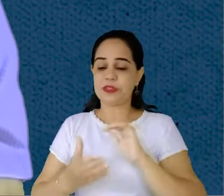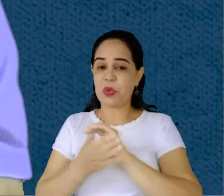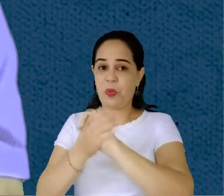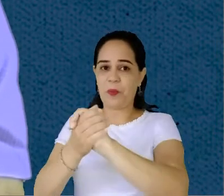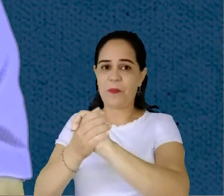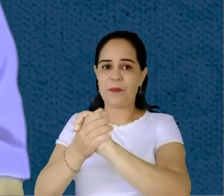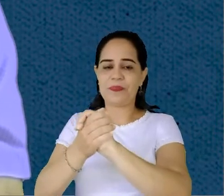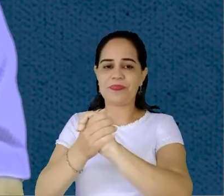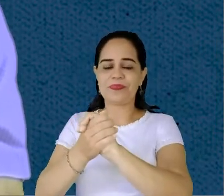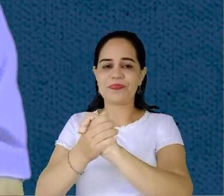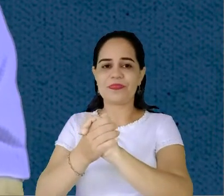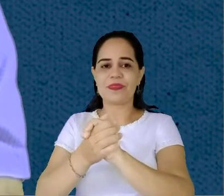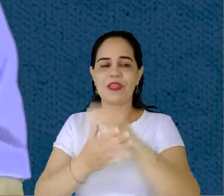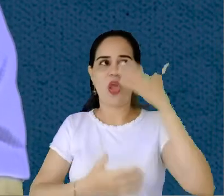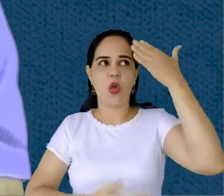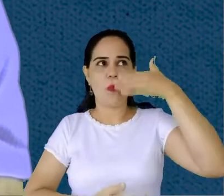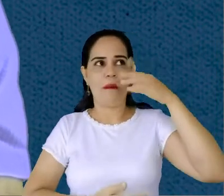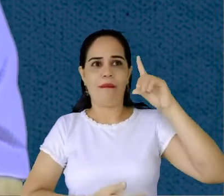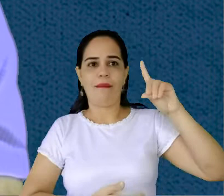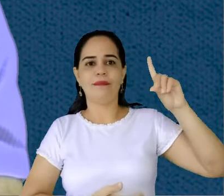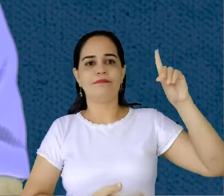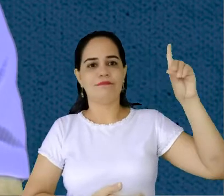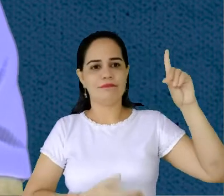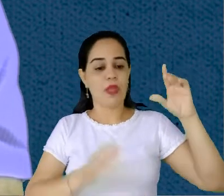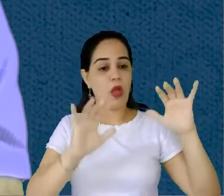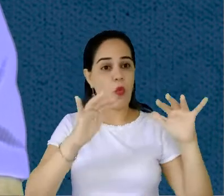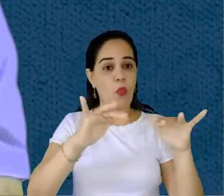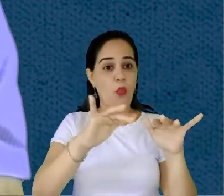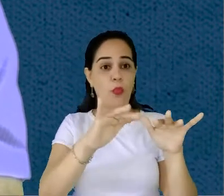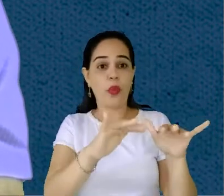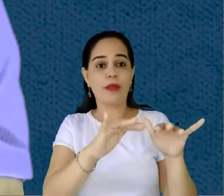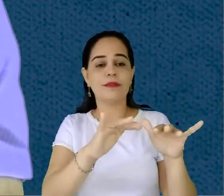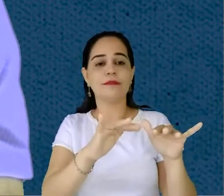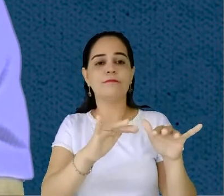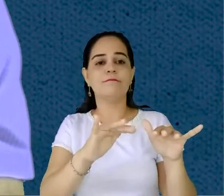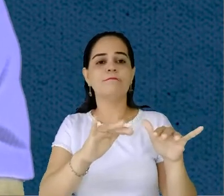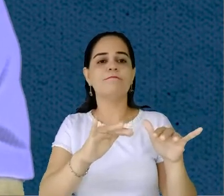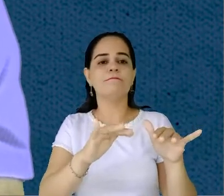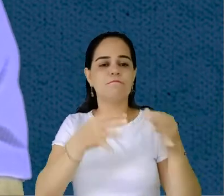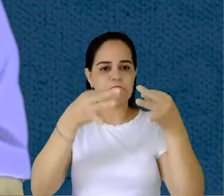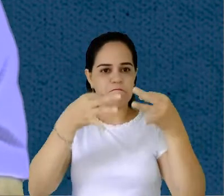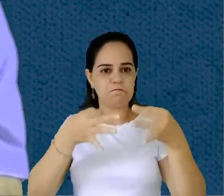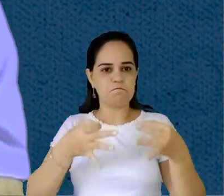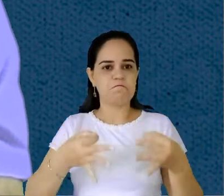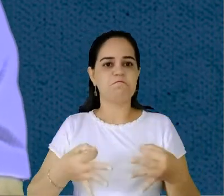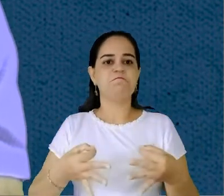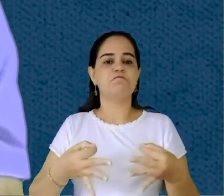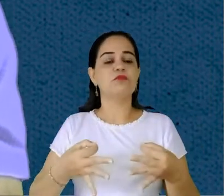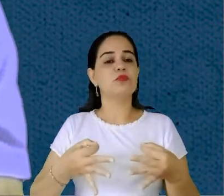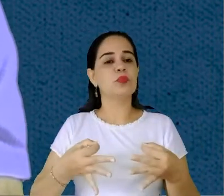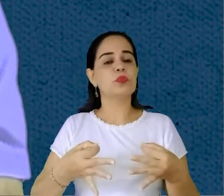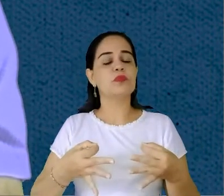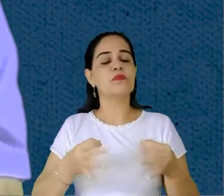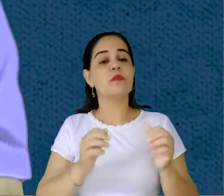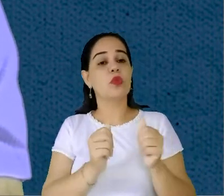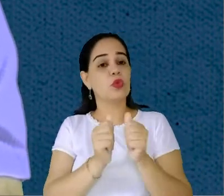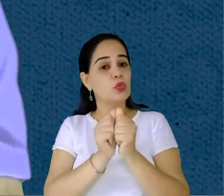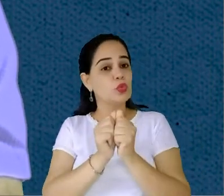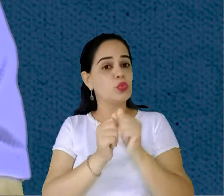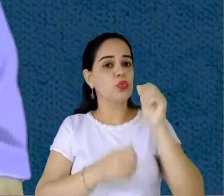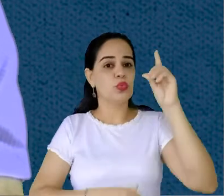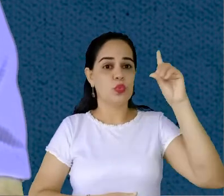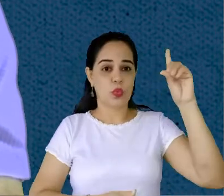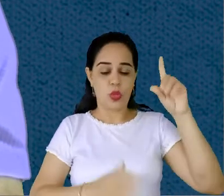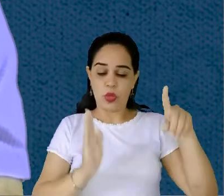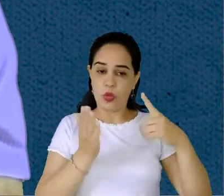Mas, como é importante que o teu casamento diante de Deus esteja regularizado, como é importante que o teu